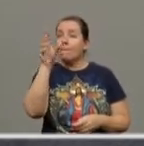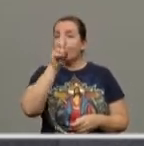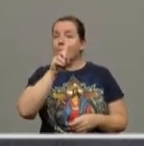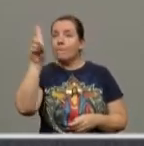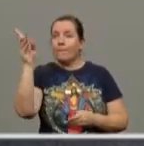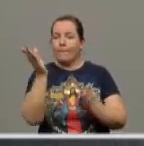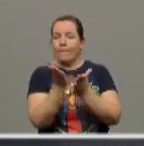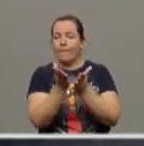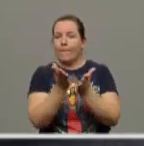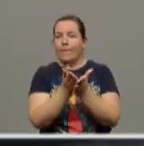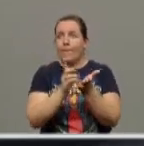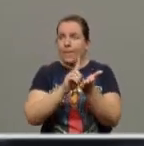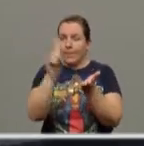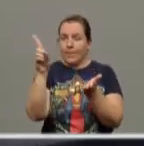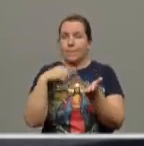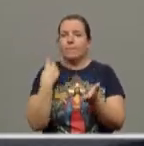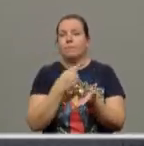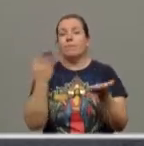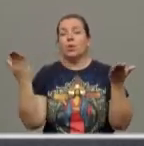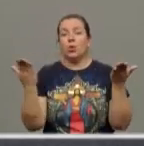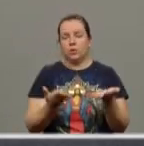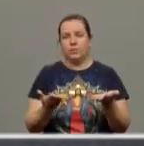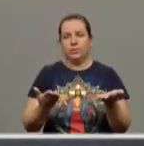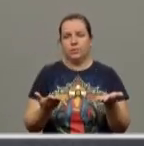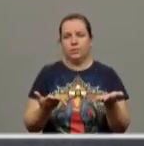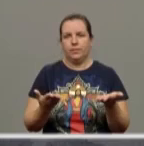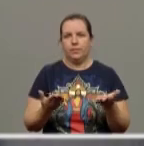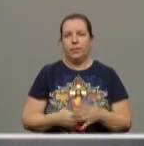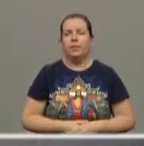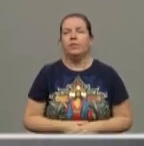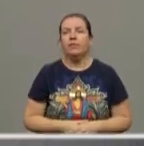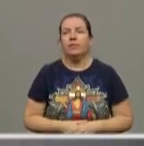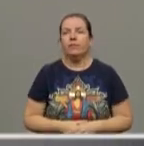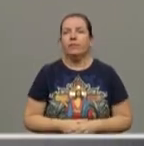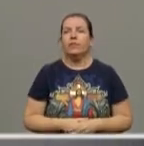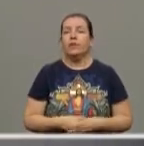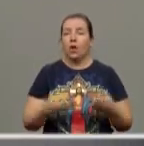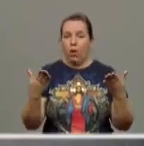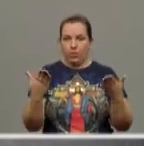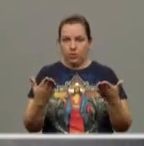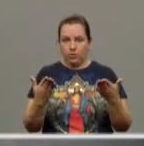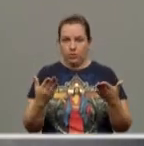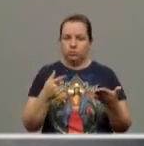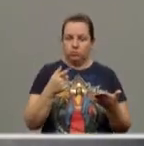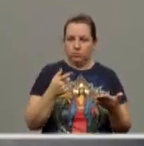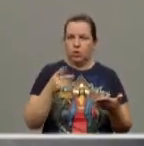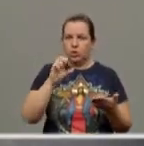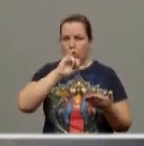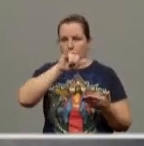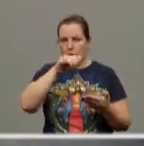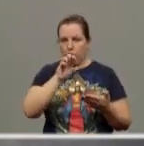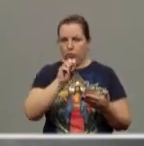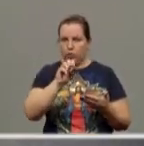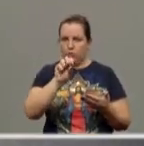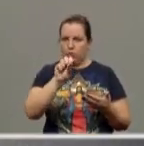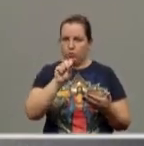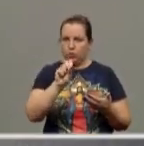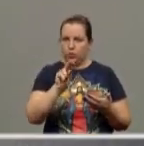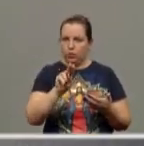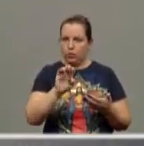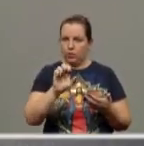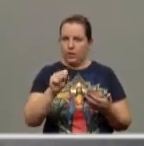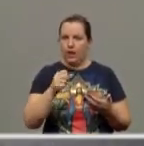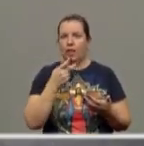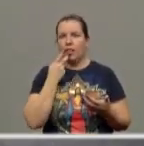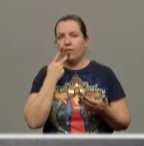isso, hoje, eles falam hoje, quanto a mim, hoje, eu e minha casa